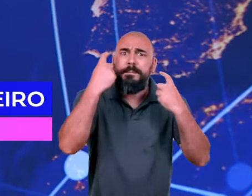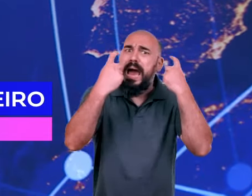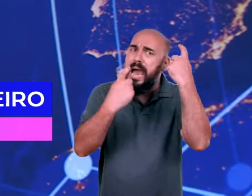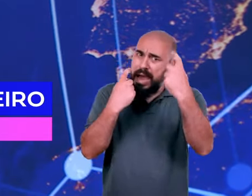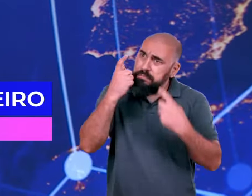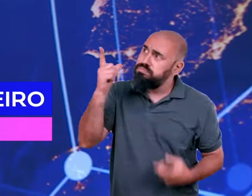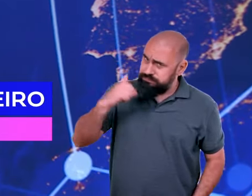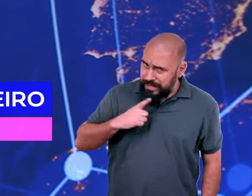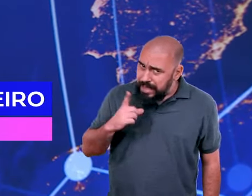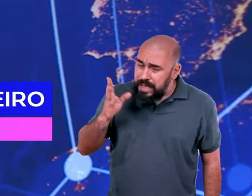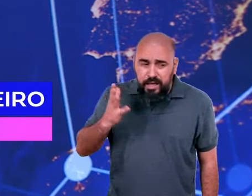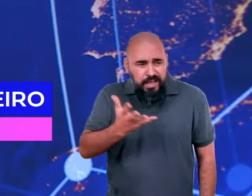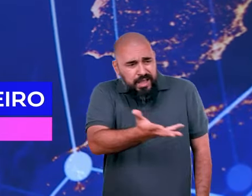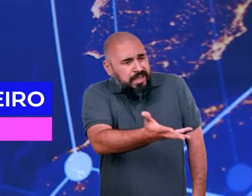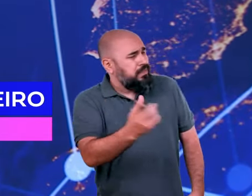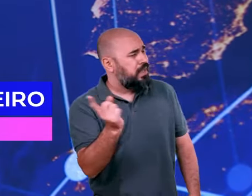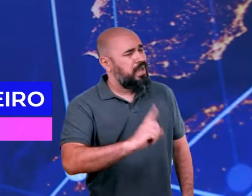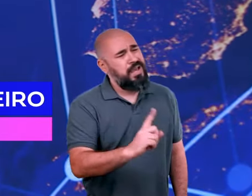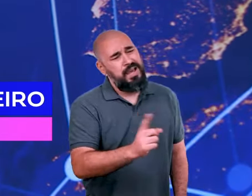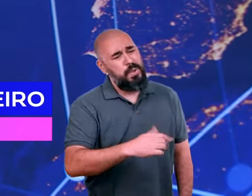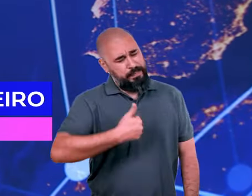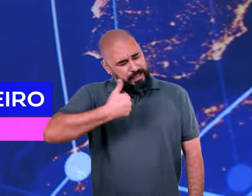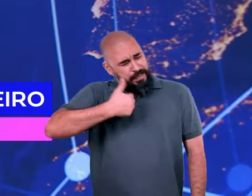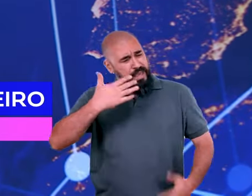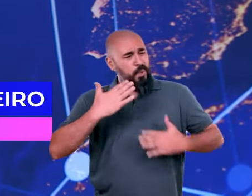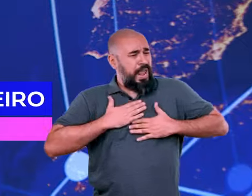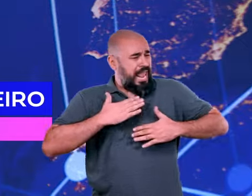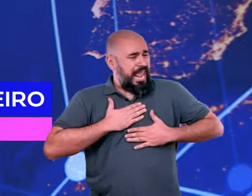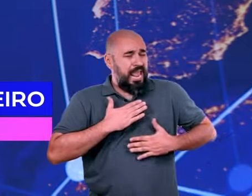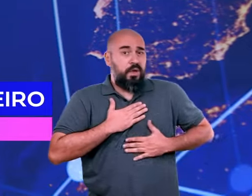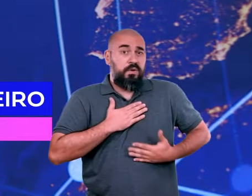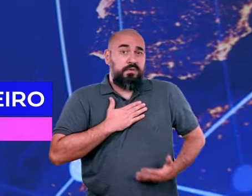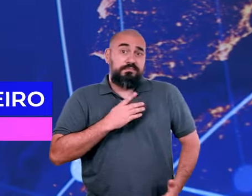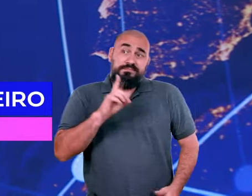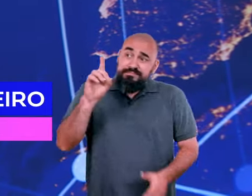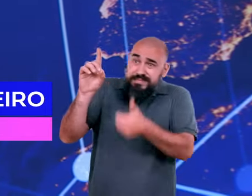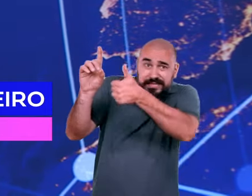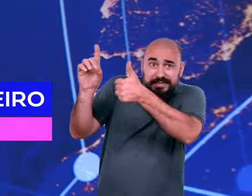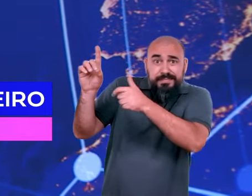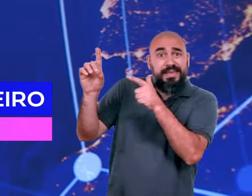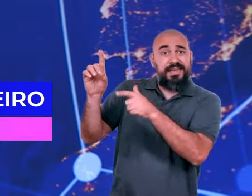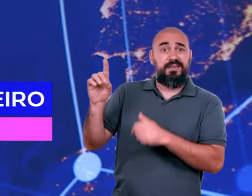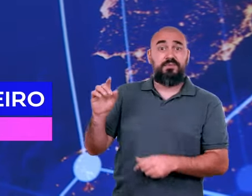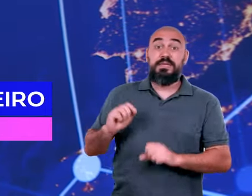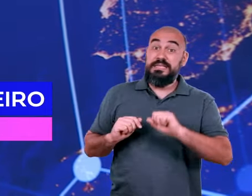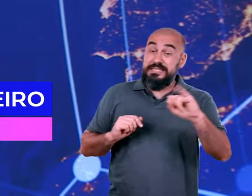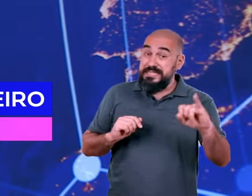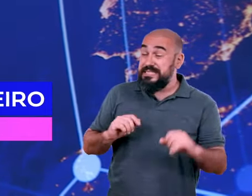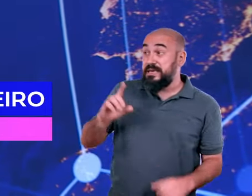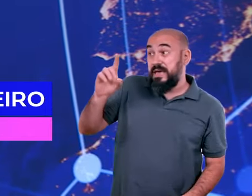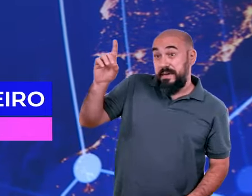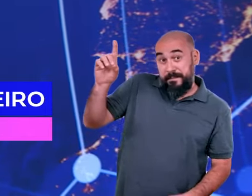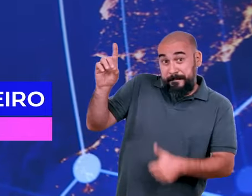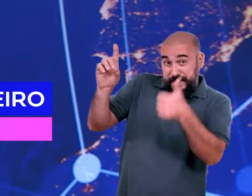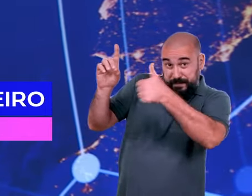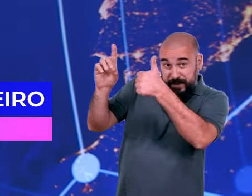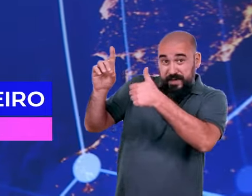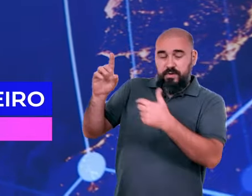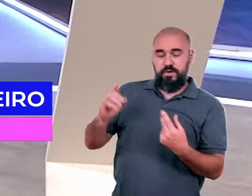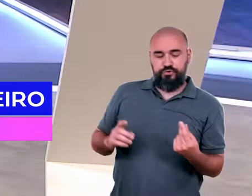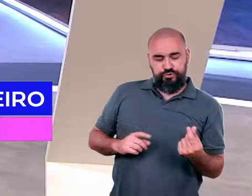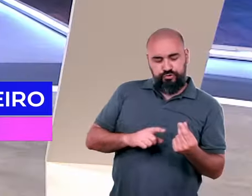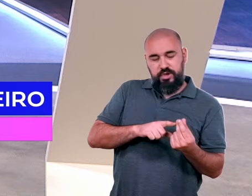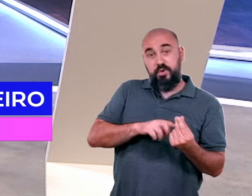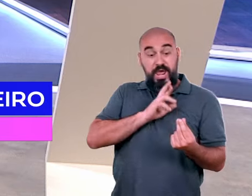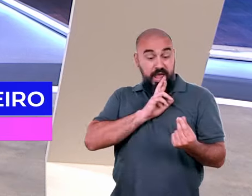dinheiro em primeiro lugar, mas é o reino. E quando o reino está em primeiro lugar, você vai se relacionar com o dinheiro de uma outra forma.